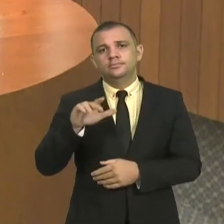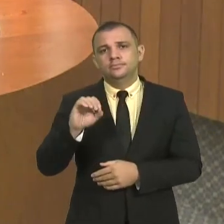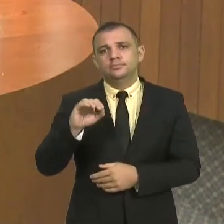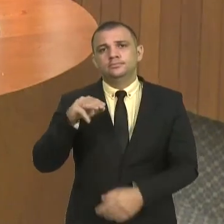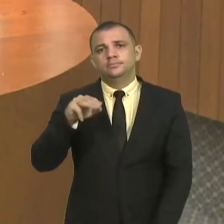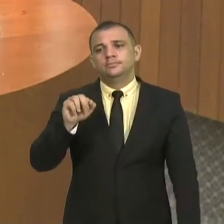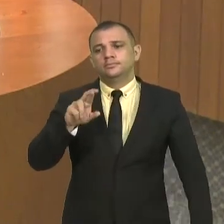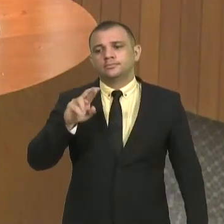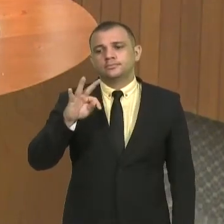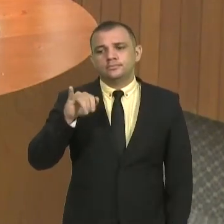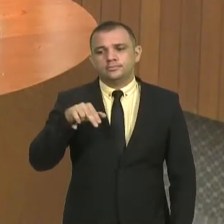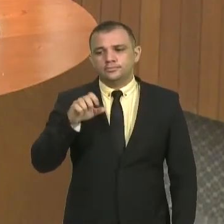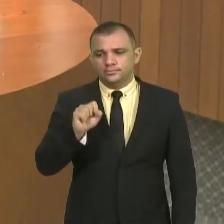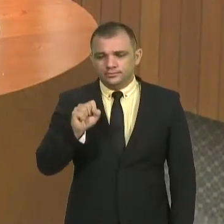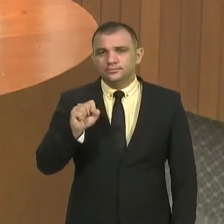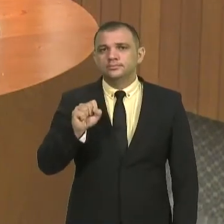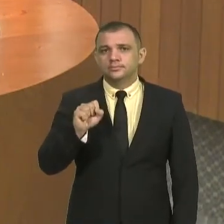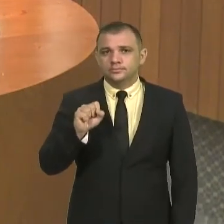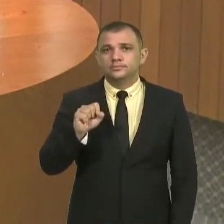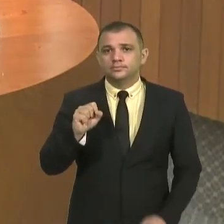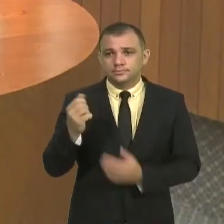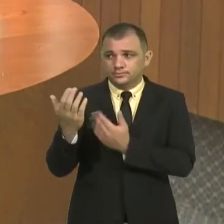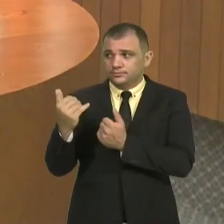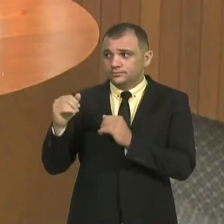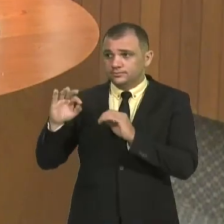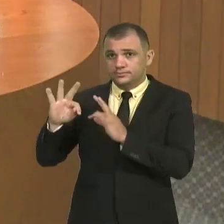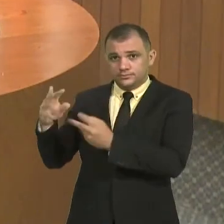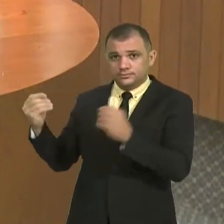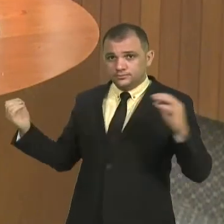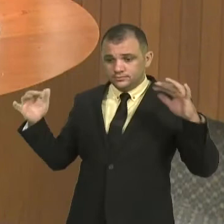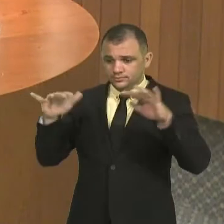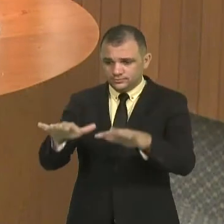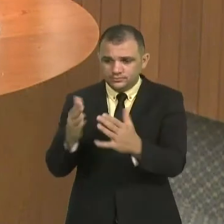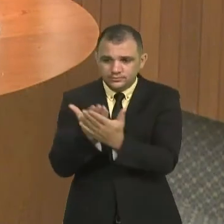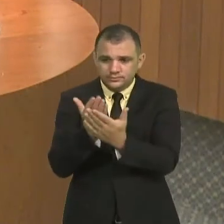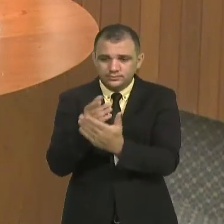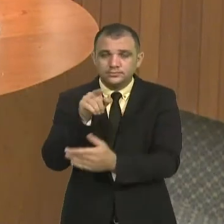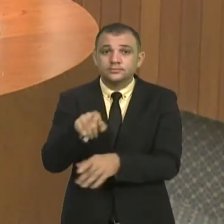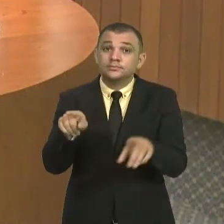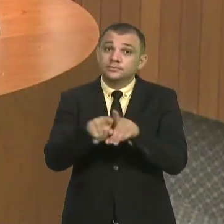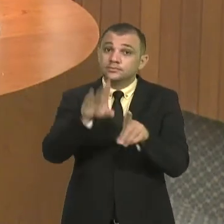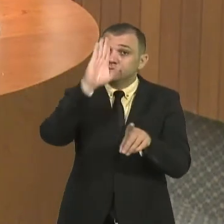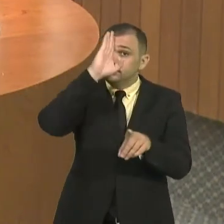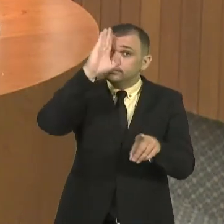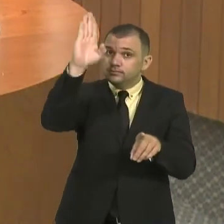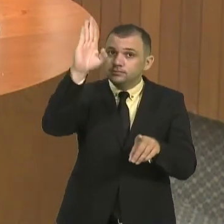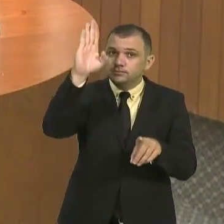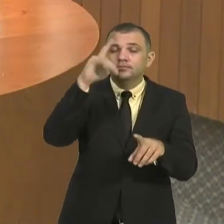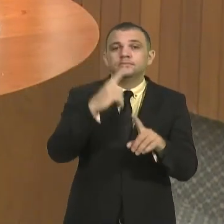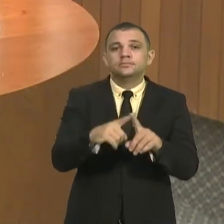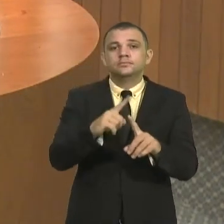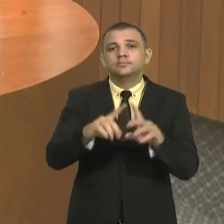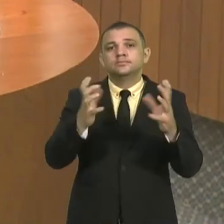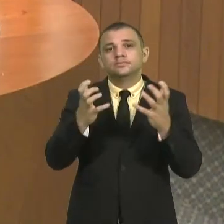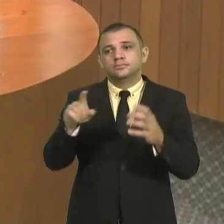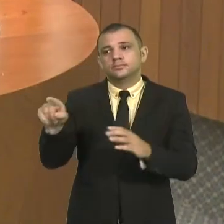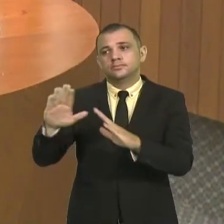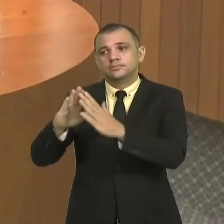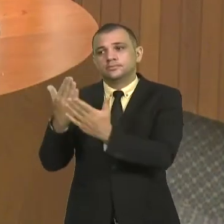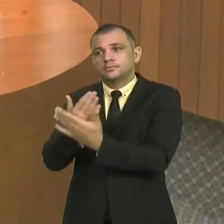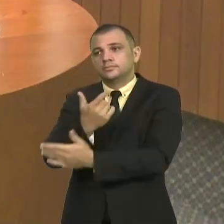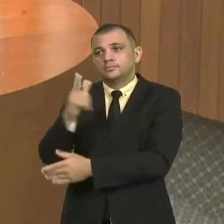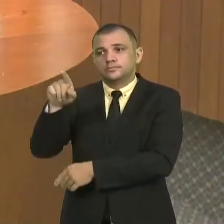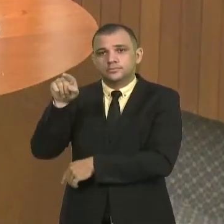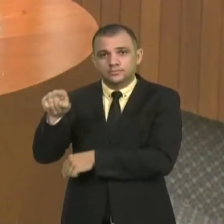albergando todos os jovens ali de ensino médio, como especialmente o agradecimento por fazer ali,